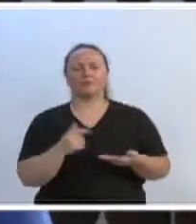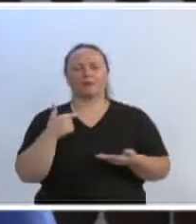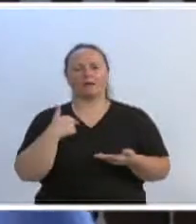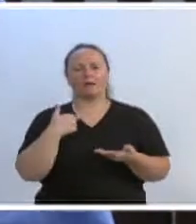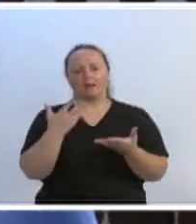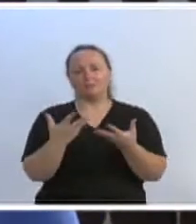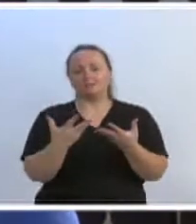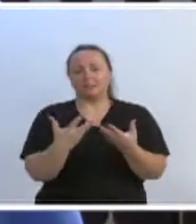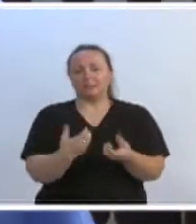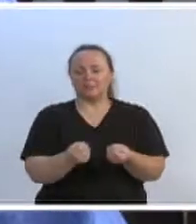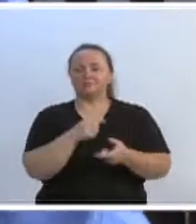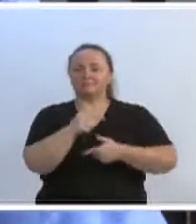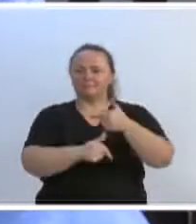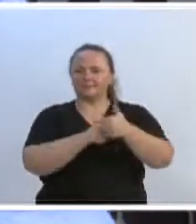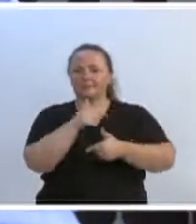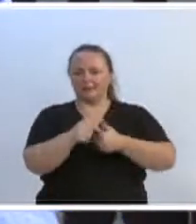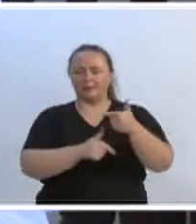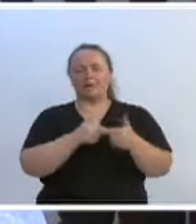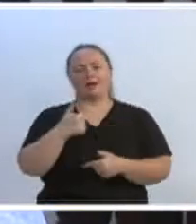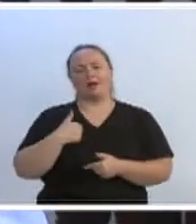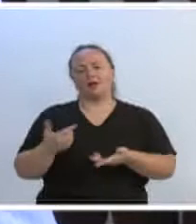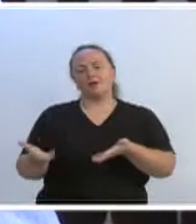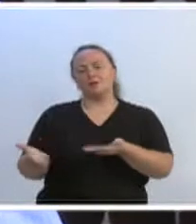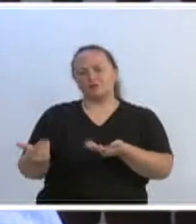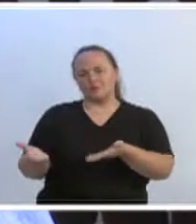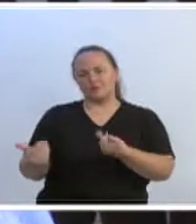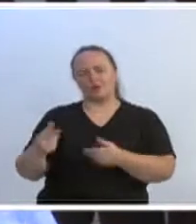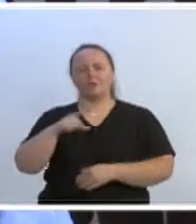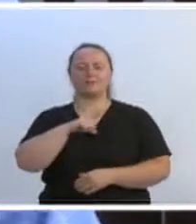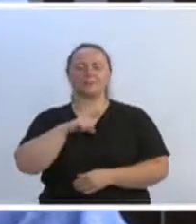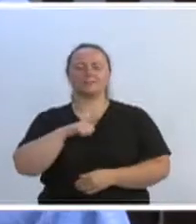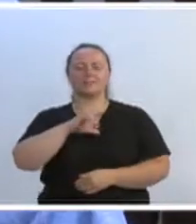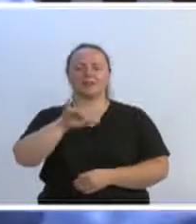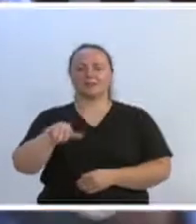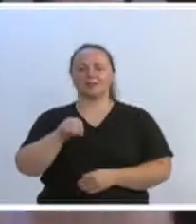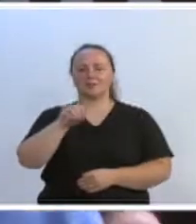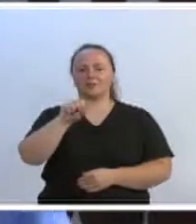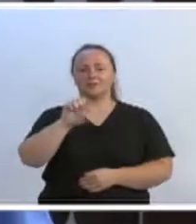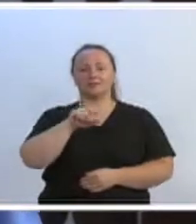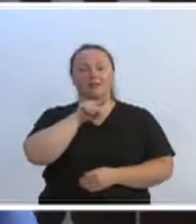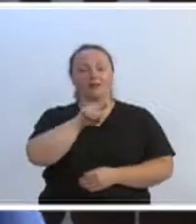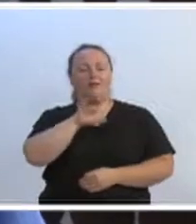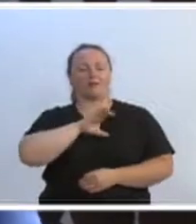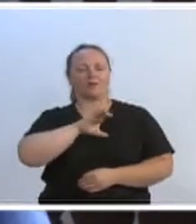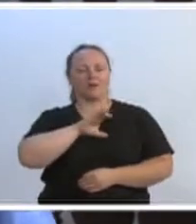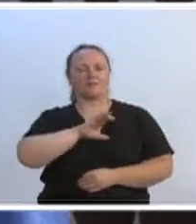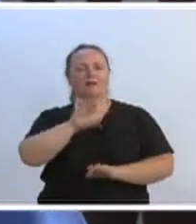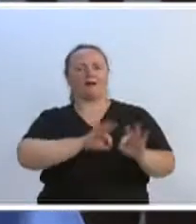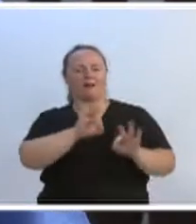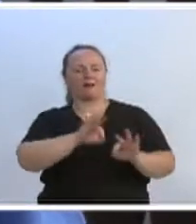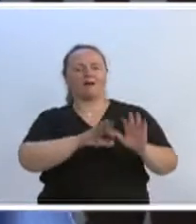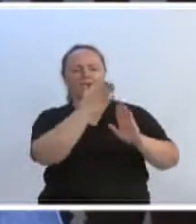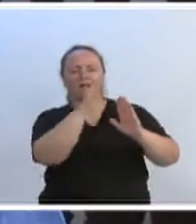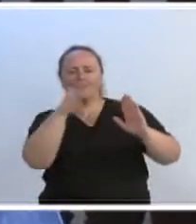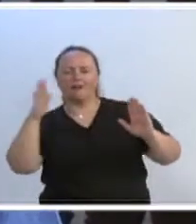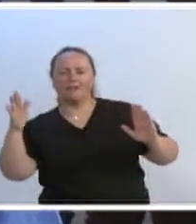da revista Blumenau em Cadernos e solicito neste momento à TV Legislativa que exiba o vídeo sobre a revista Blumenau em